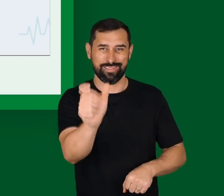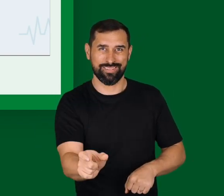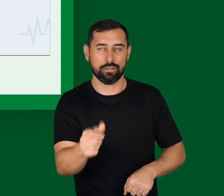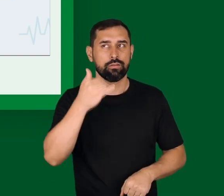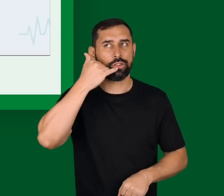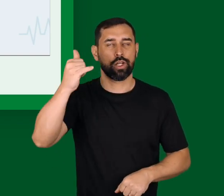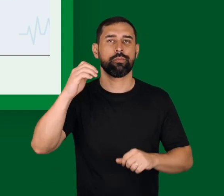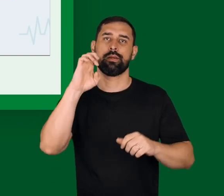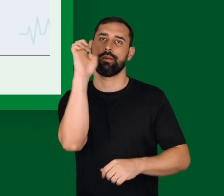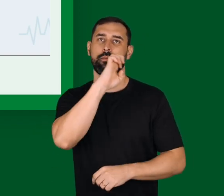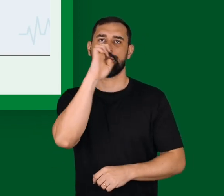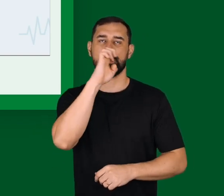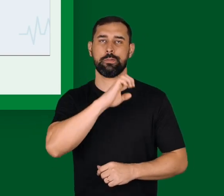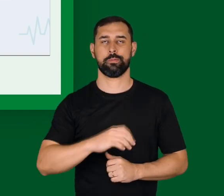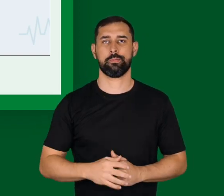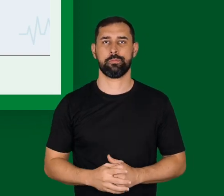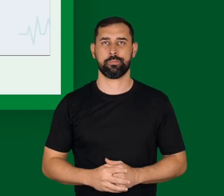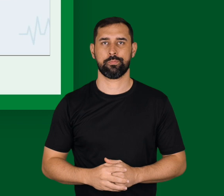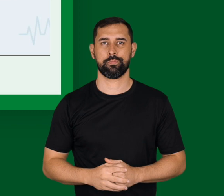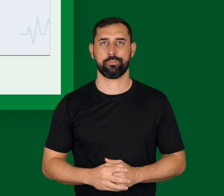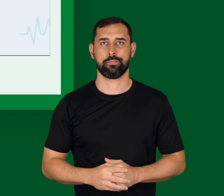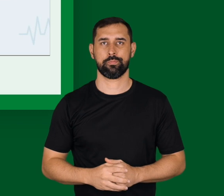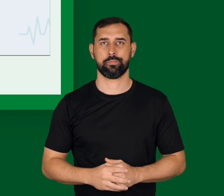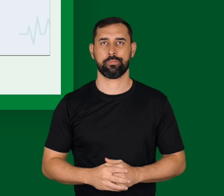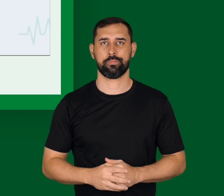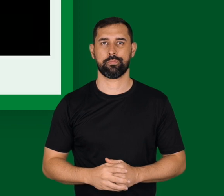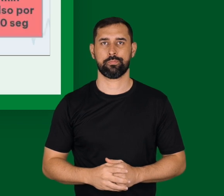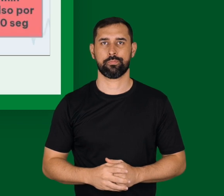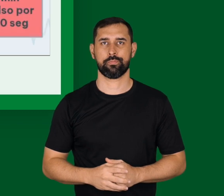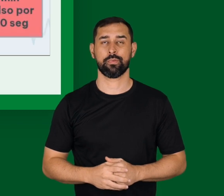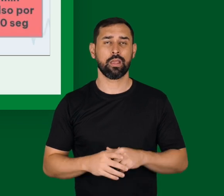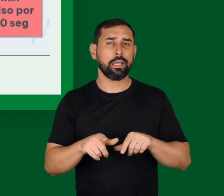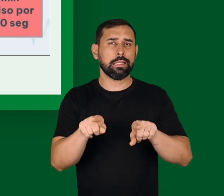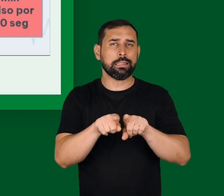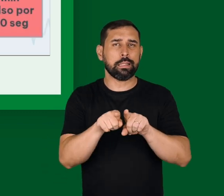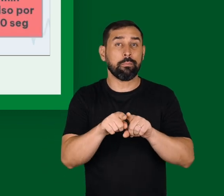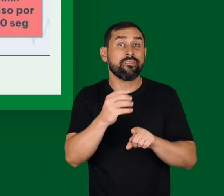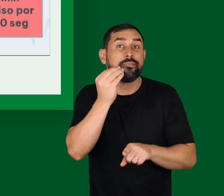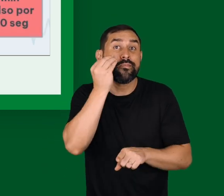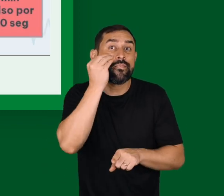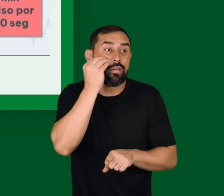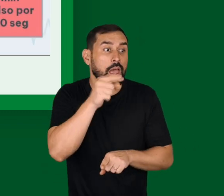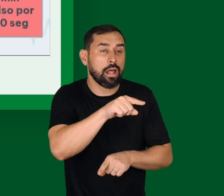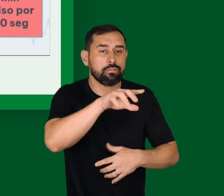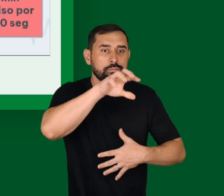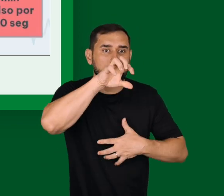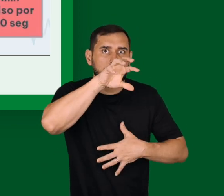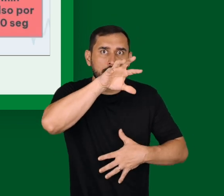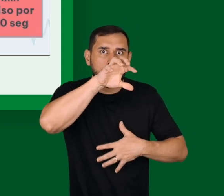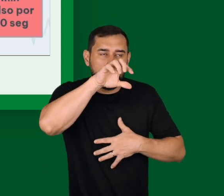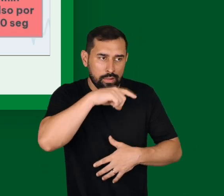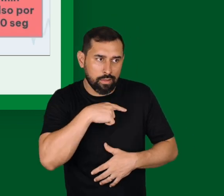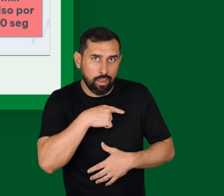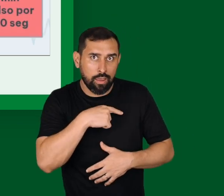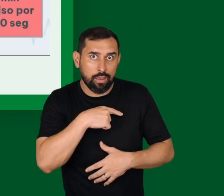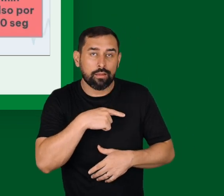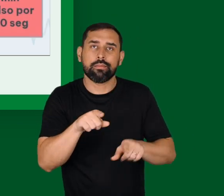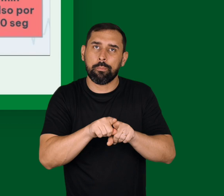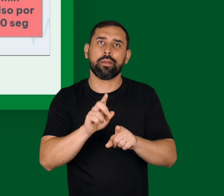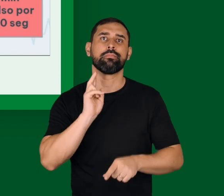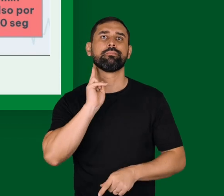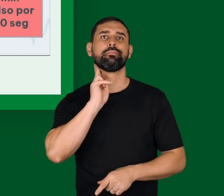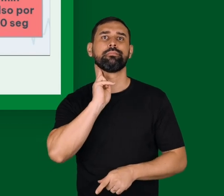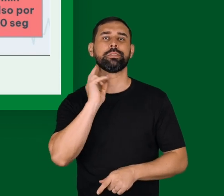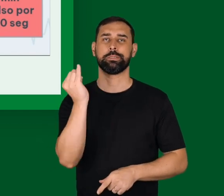ao postos com a criança e o outro vai fazer o acionamento do resgate. Lembrar que o importante é checar se a criança tem